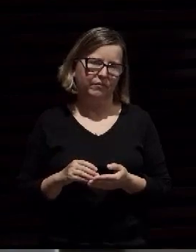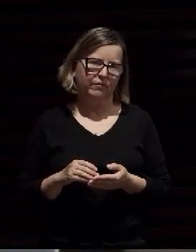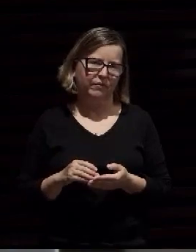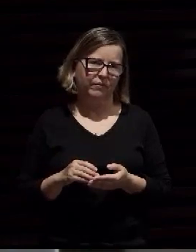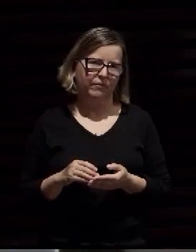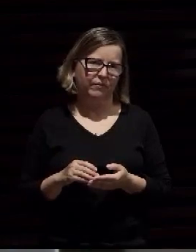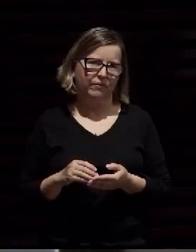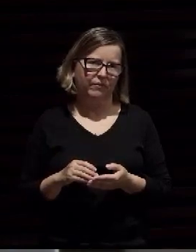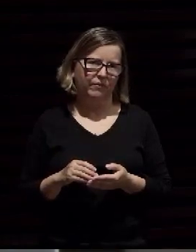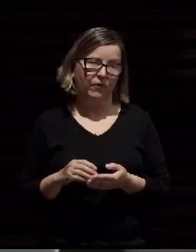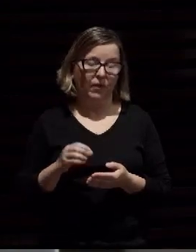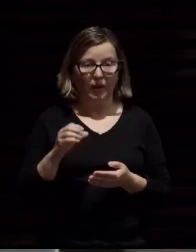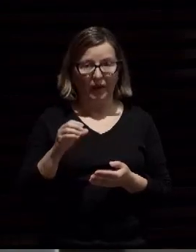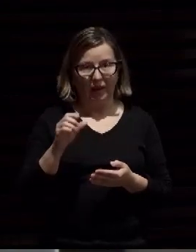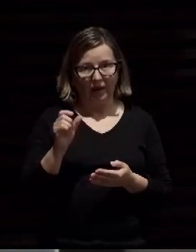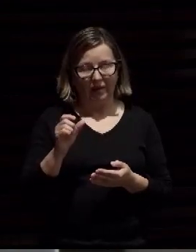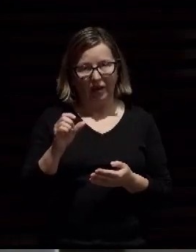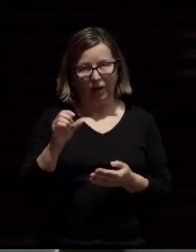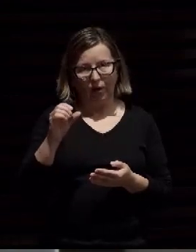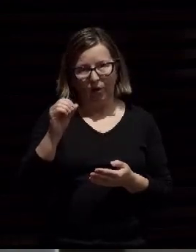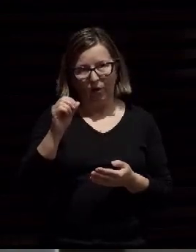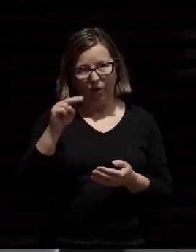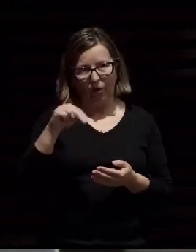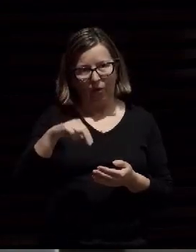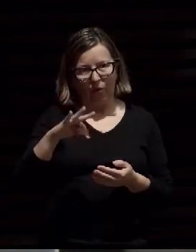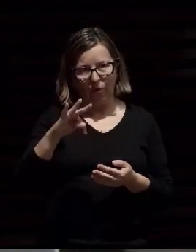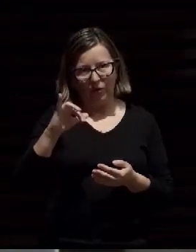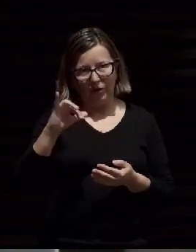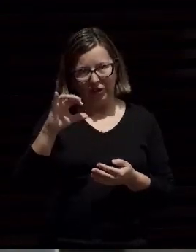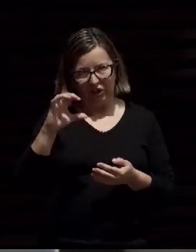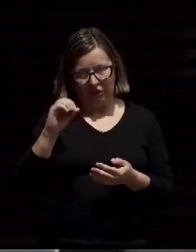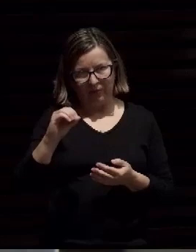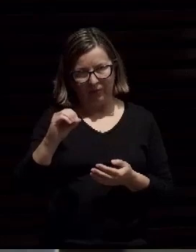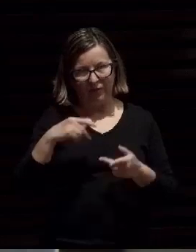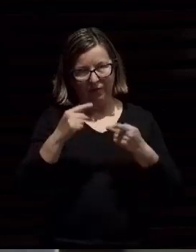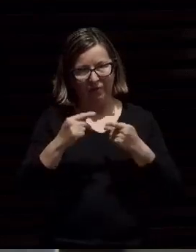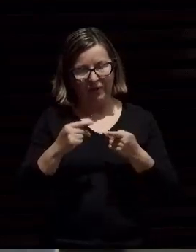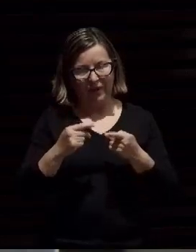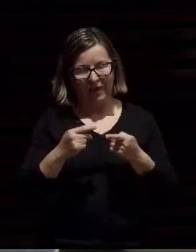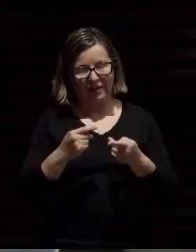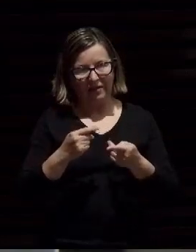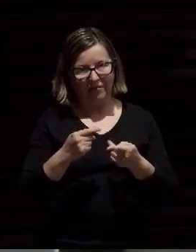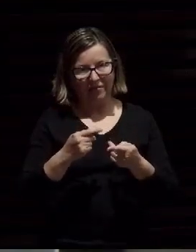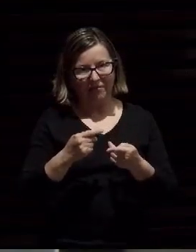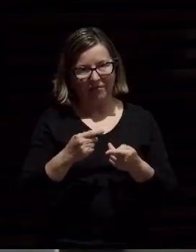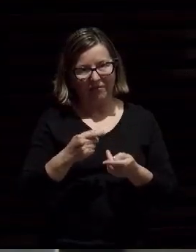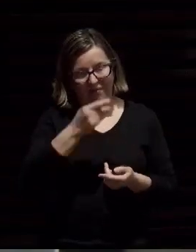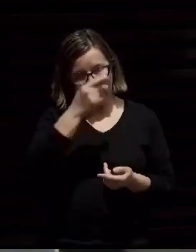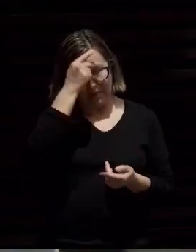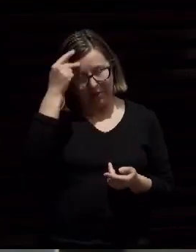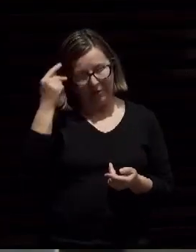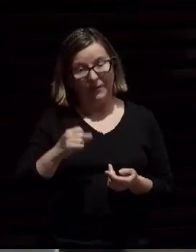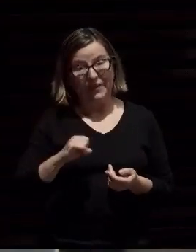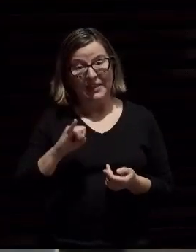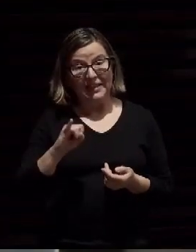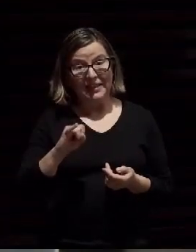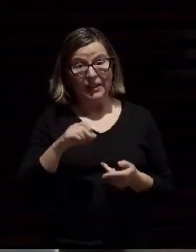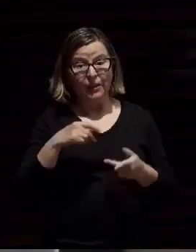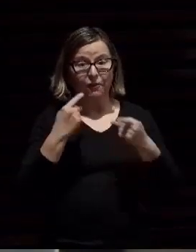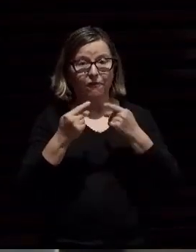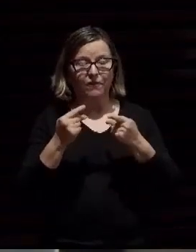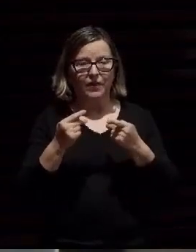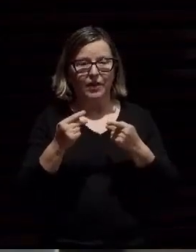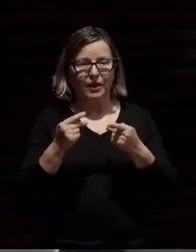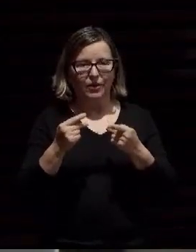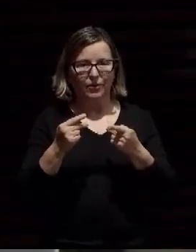Ôntico é do ser, e a verdade ôntica. Se eu digo cão e mostro para você